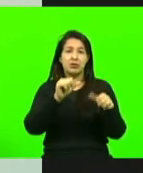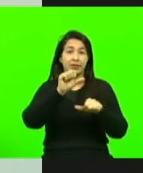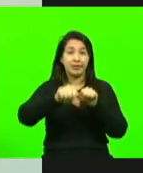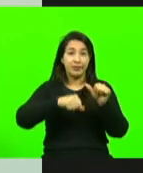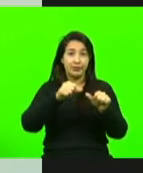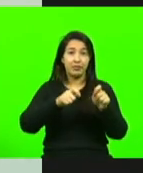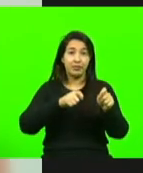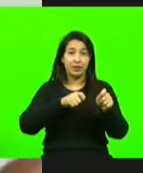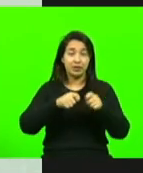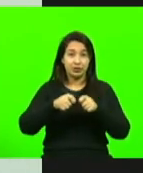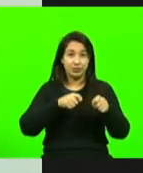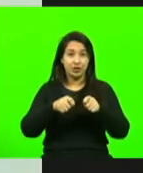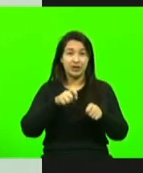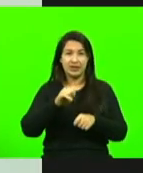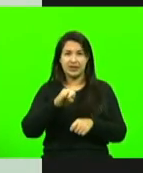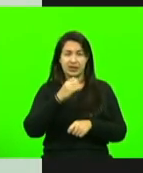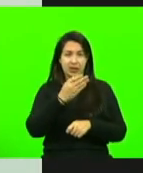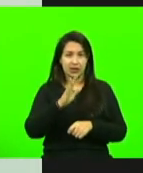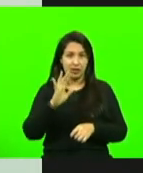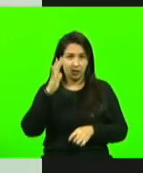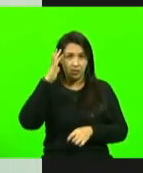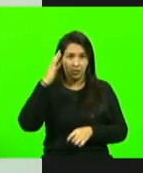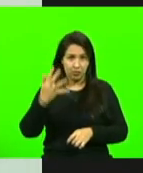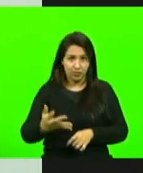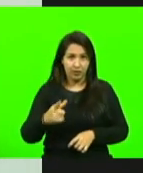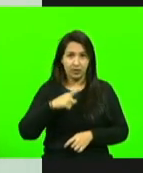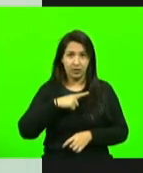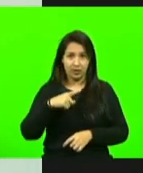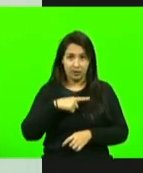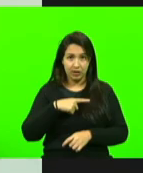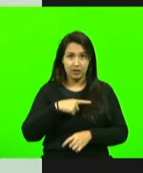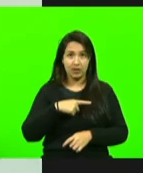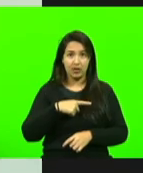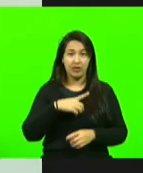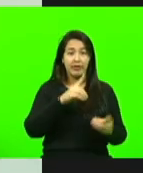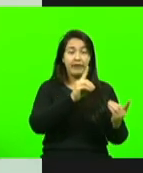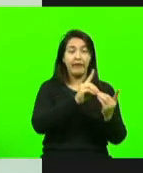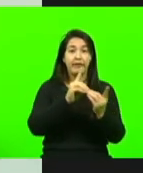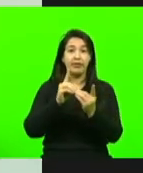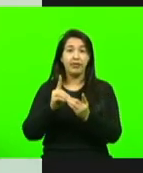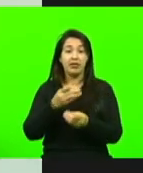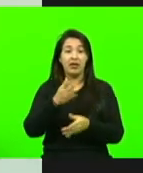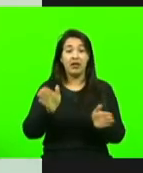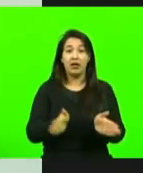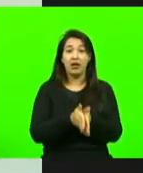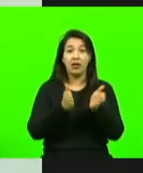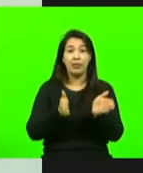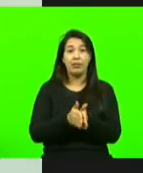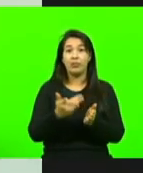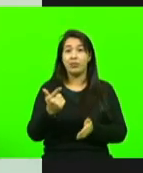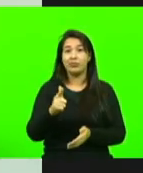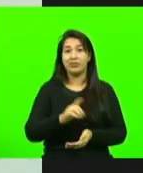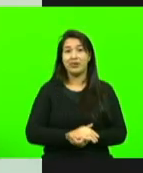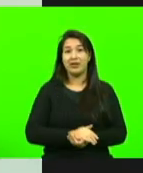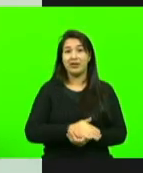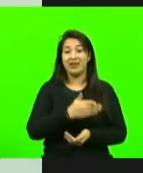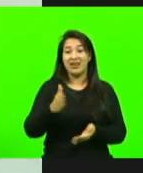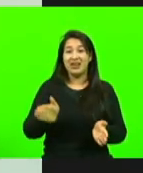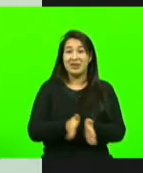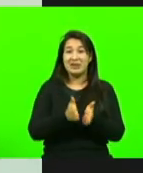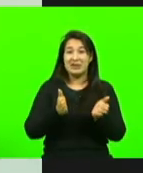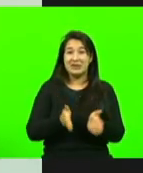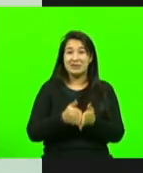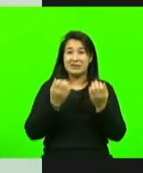administrativa e se ela ocorre ela não vai atender os pobres desse país vai atender os miseráveis desse pai